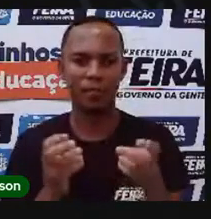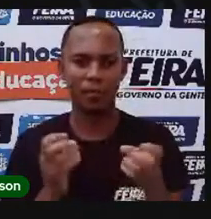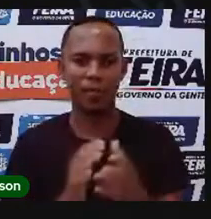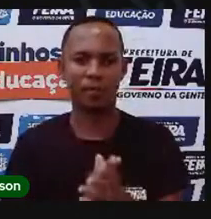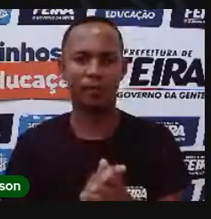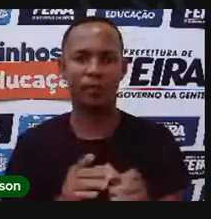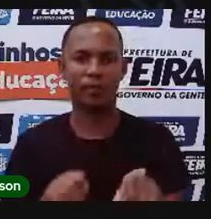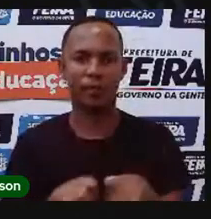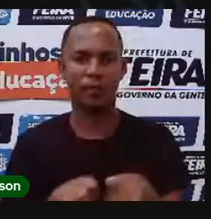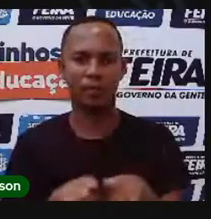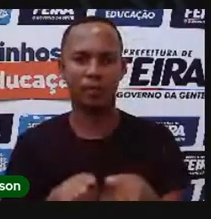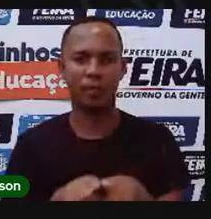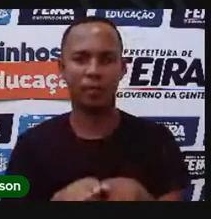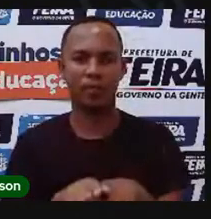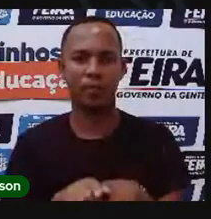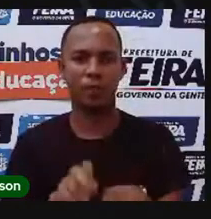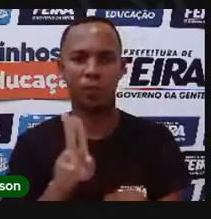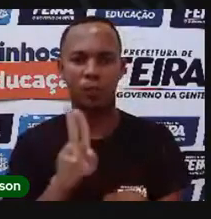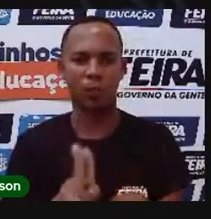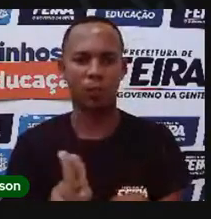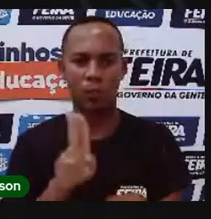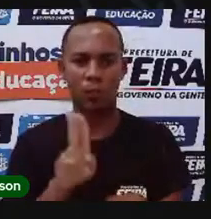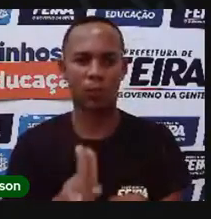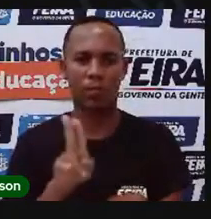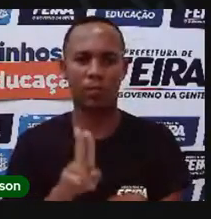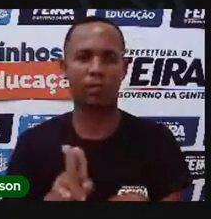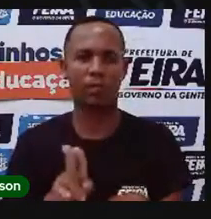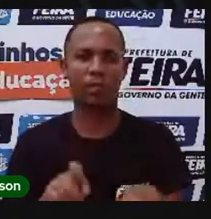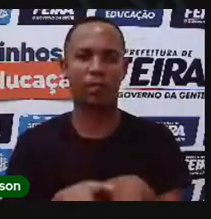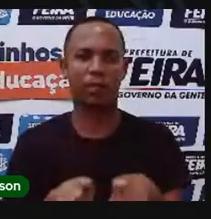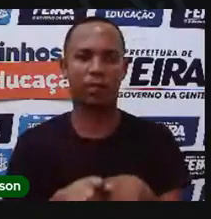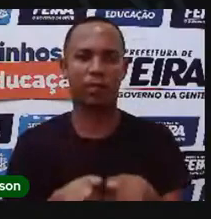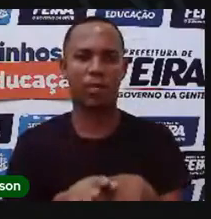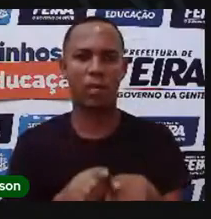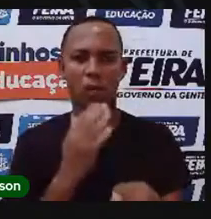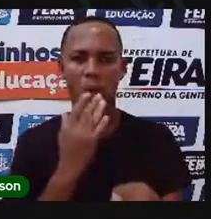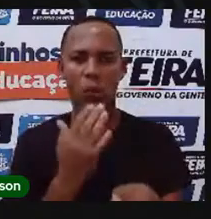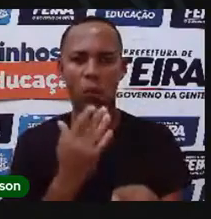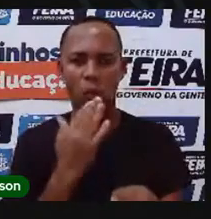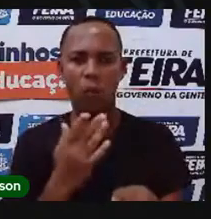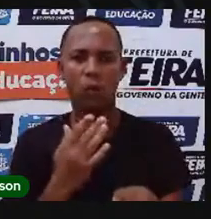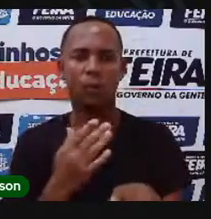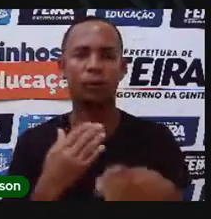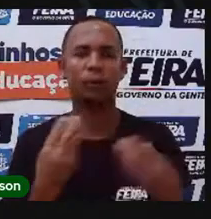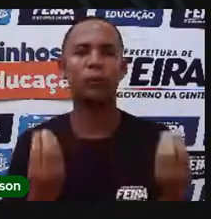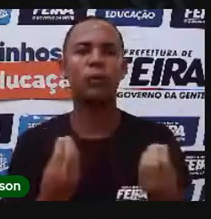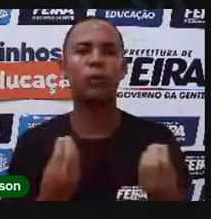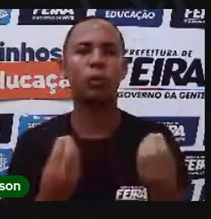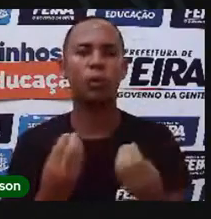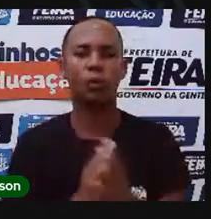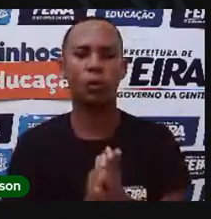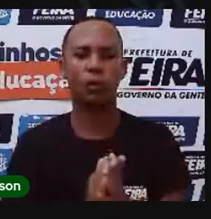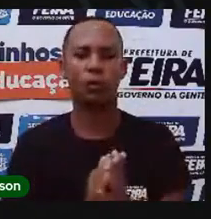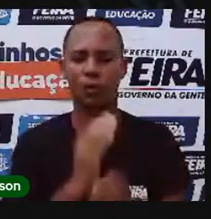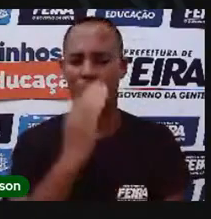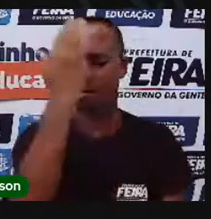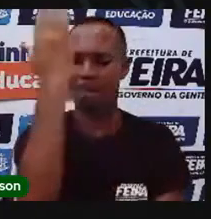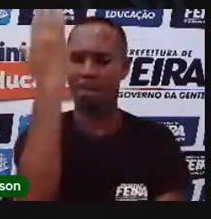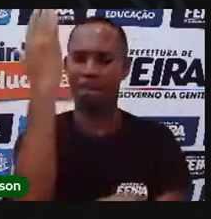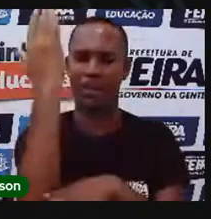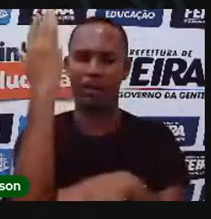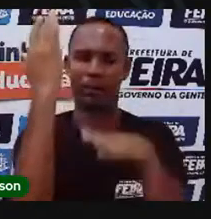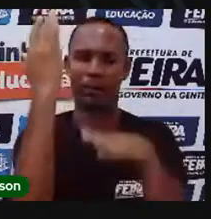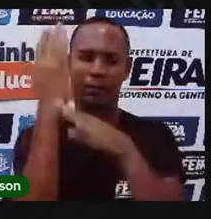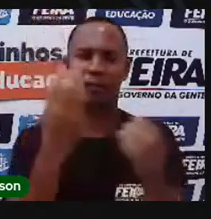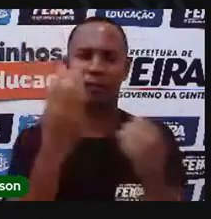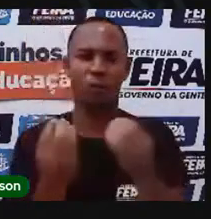maioria, a xilogravura, ela só usa uma cor? Vocês sabem por quê? Porque imagine só, uma placa de madeira. Você vai